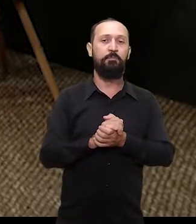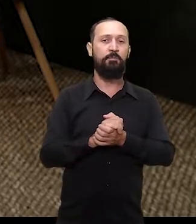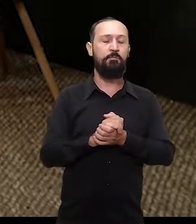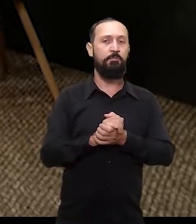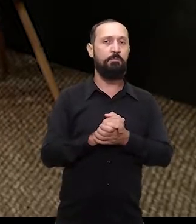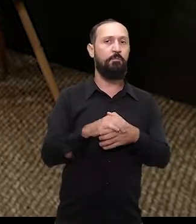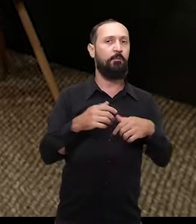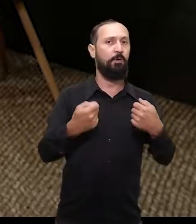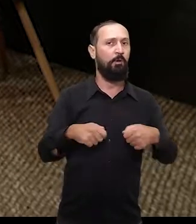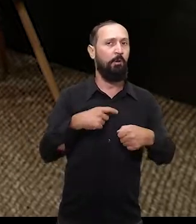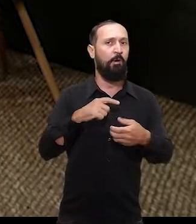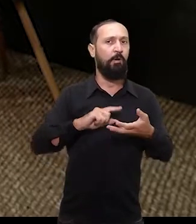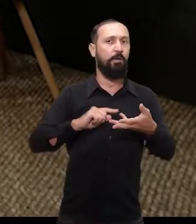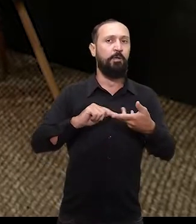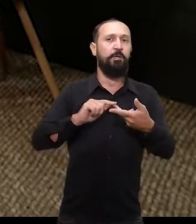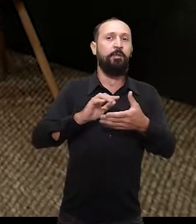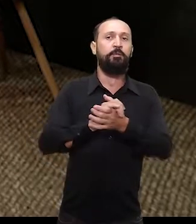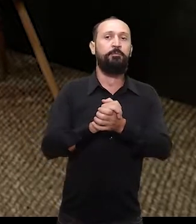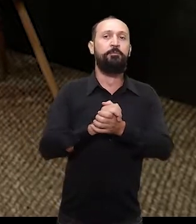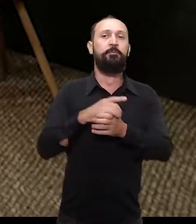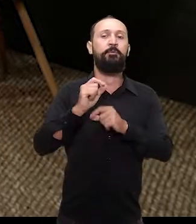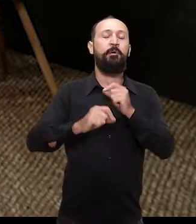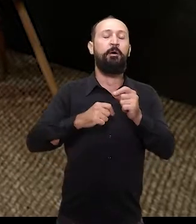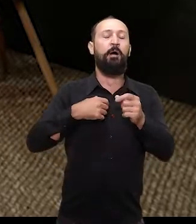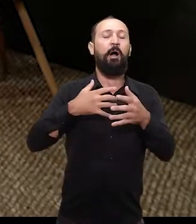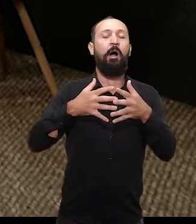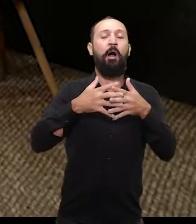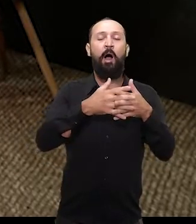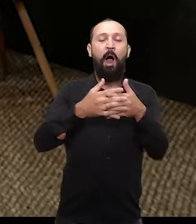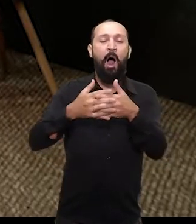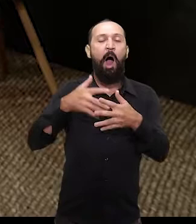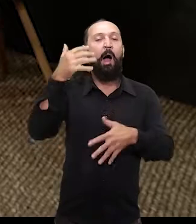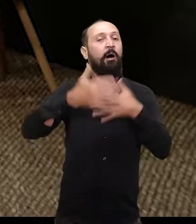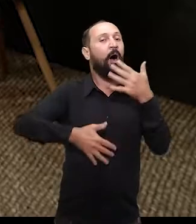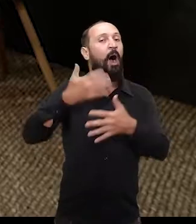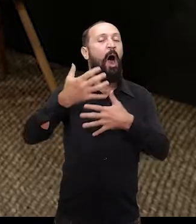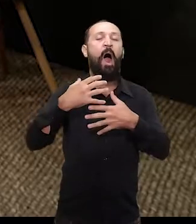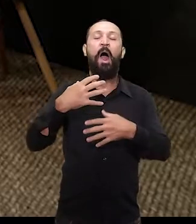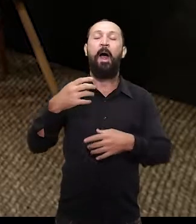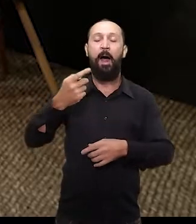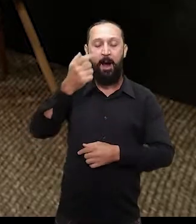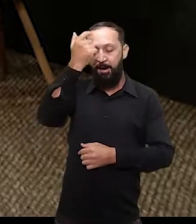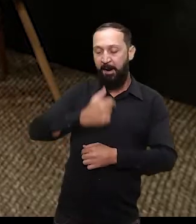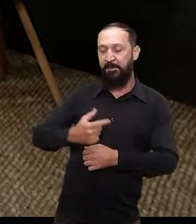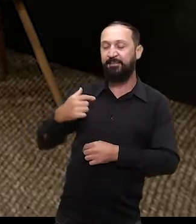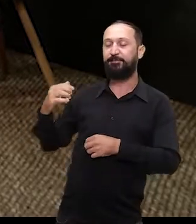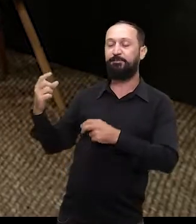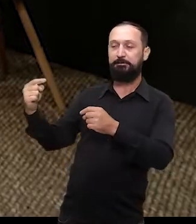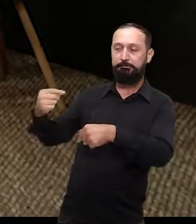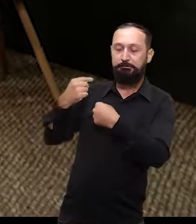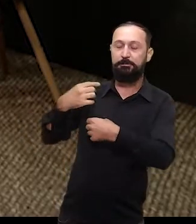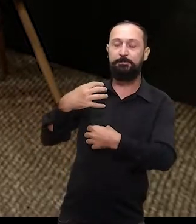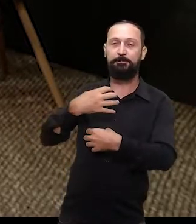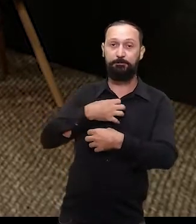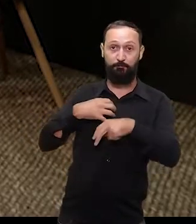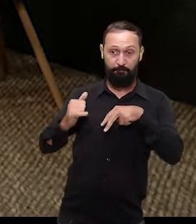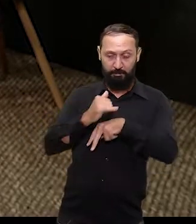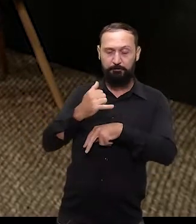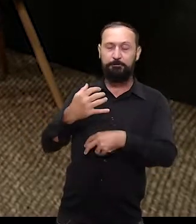é necessário vários atos de perturbações de constrangimento a